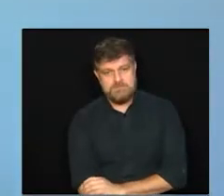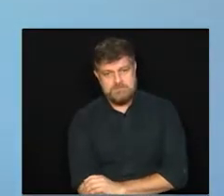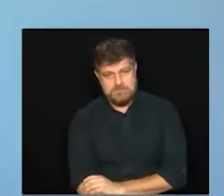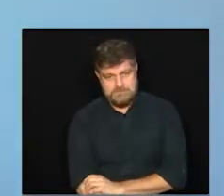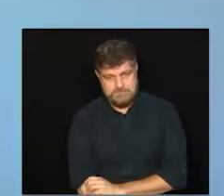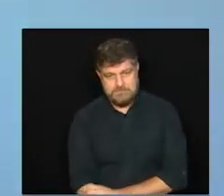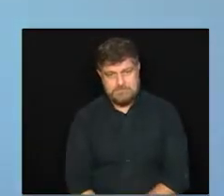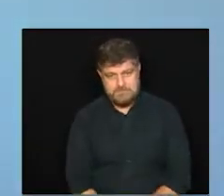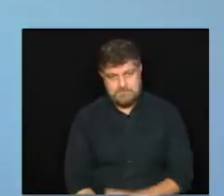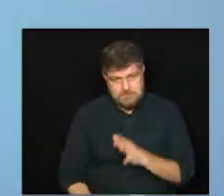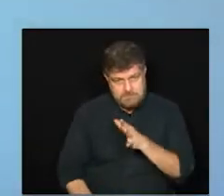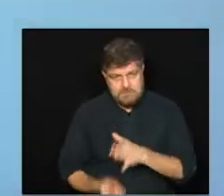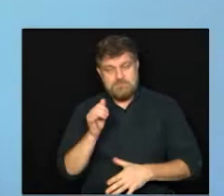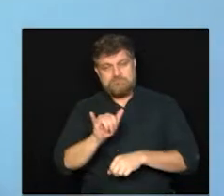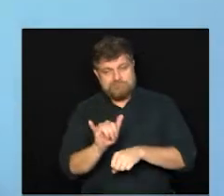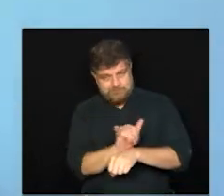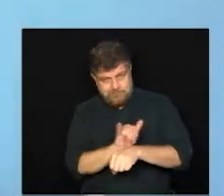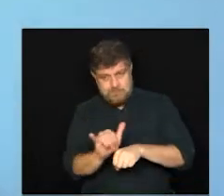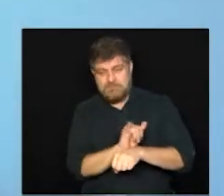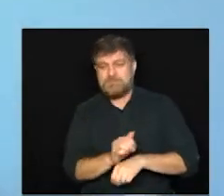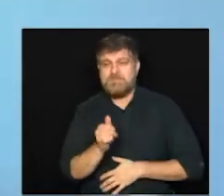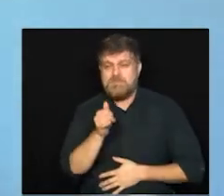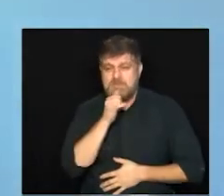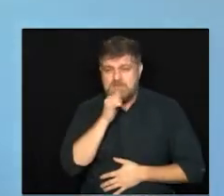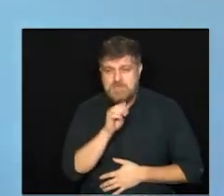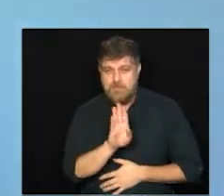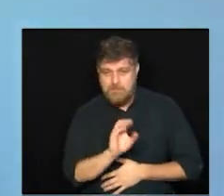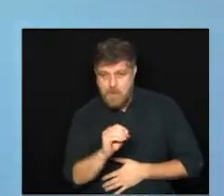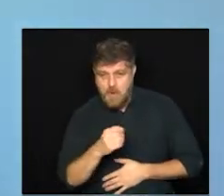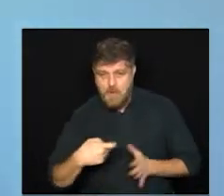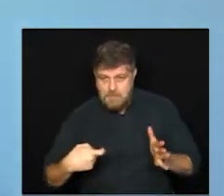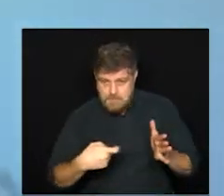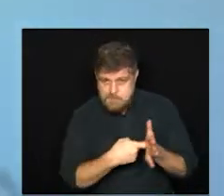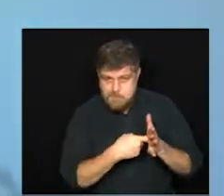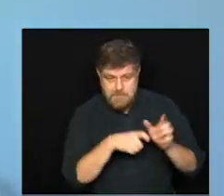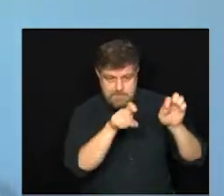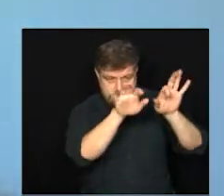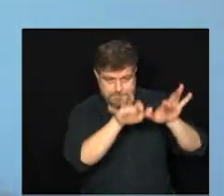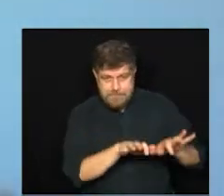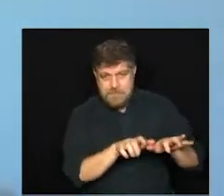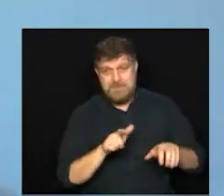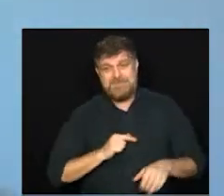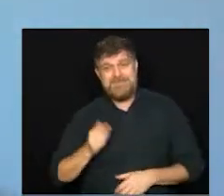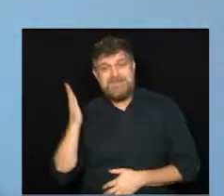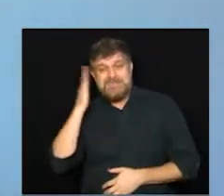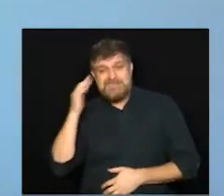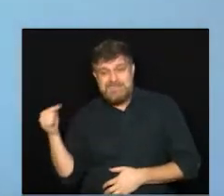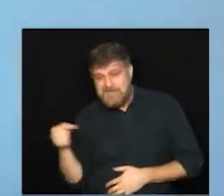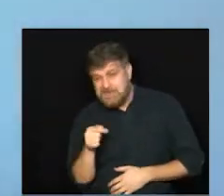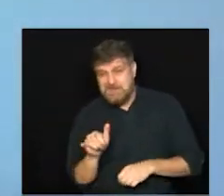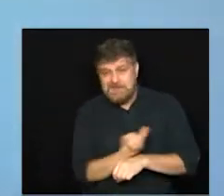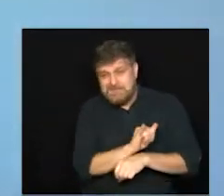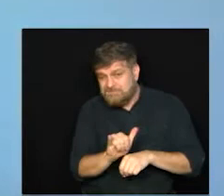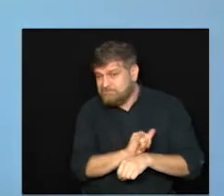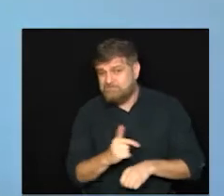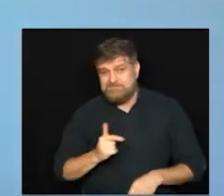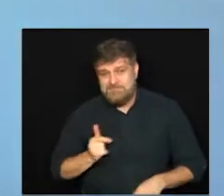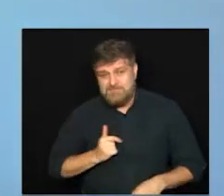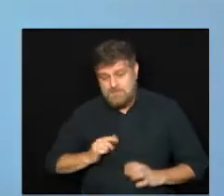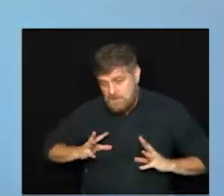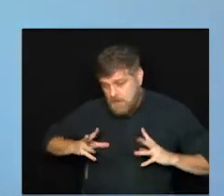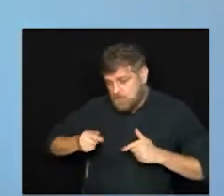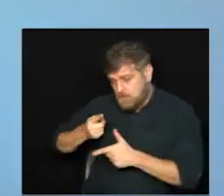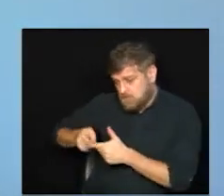Foram criados mecanismos, né, como o boletim de ocorrência eletrônico, mas também sabemos, é um mecanismo a mais, mas que não traz toda a solução